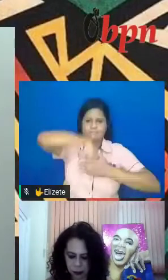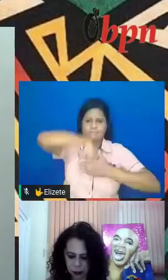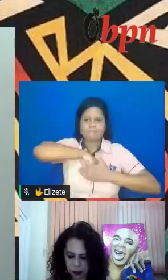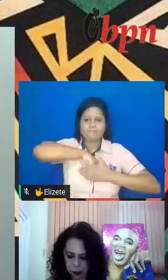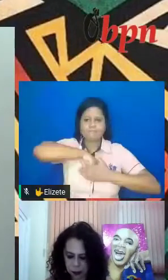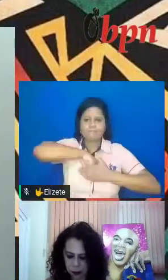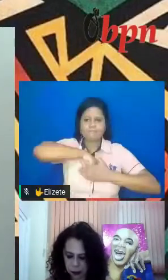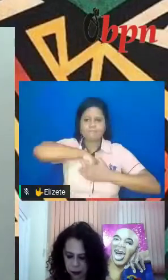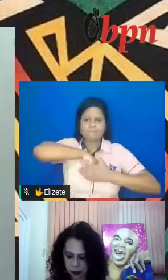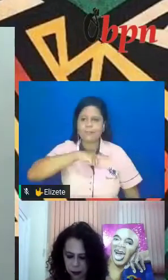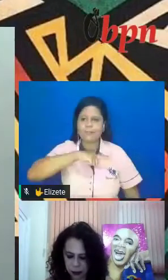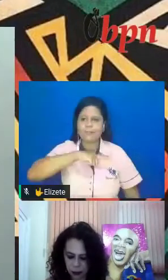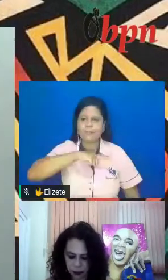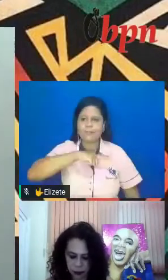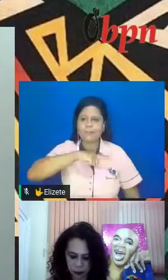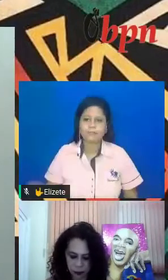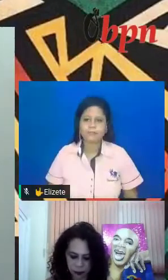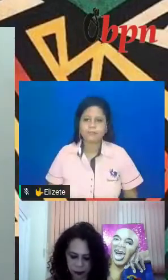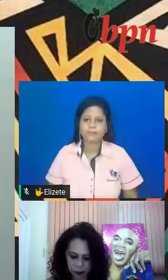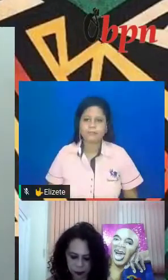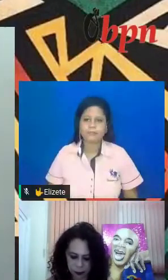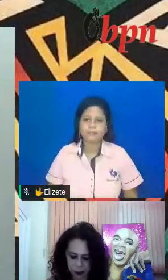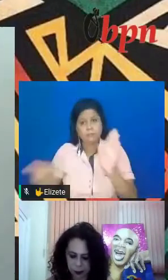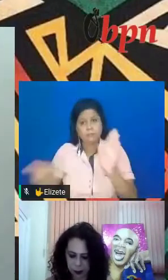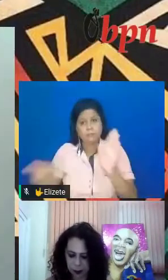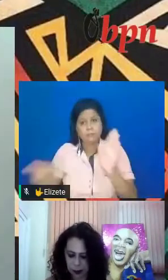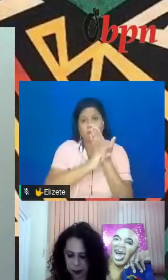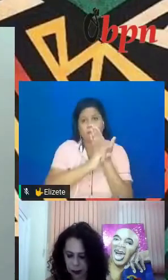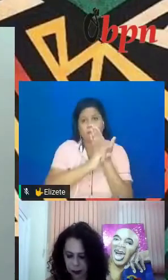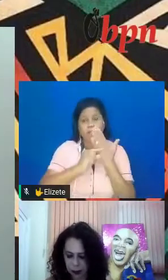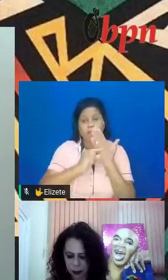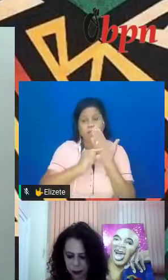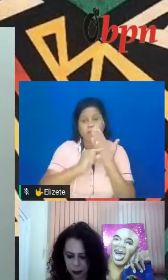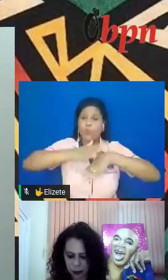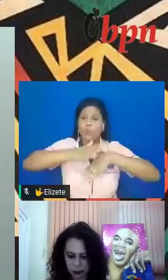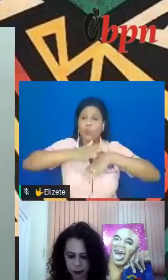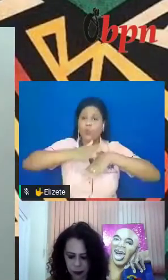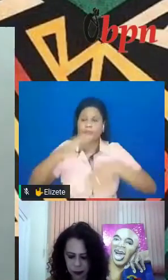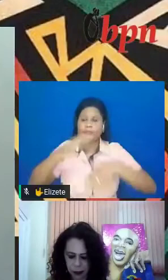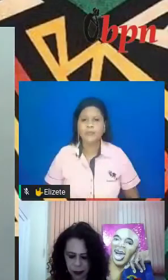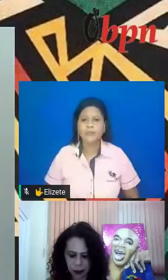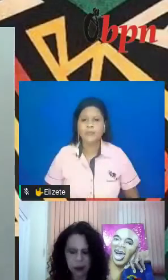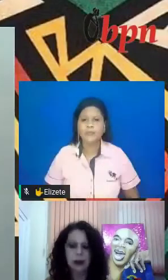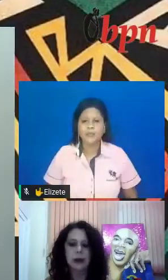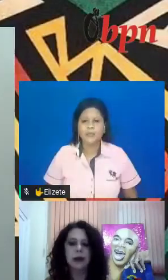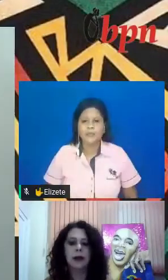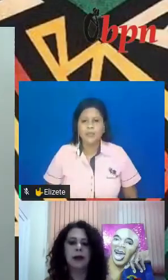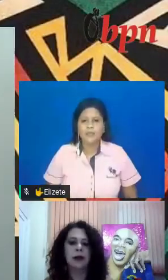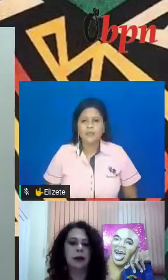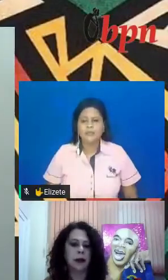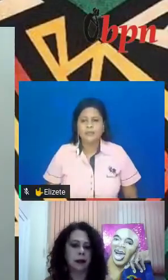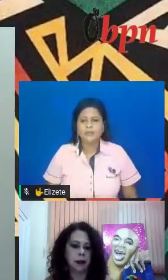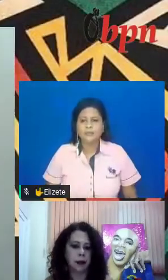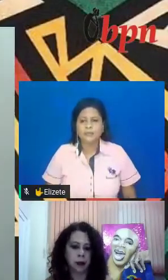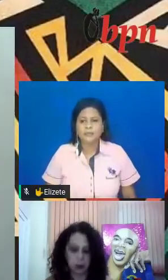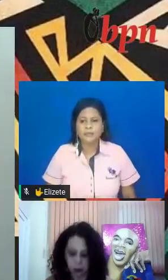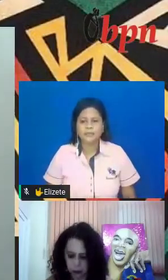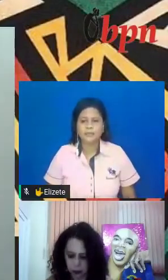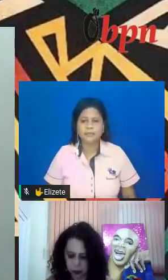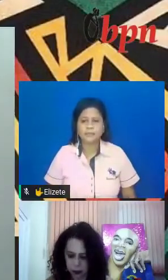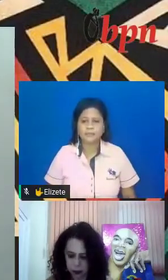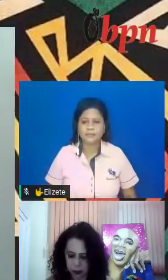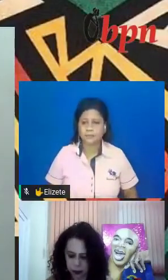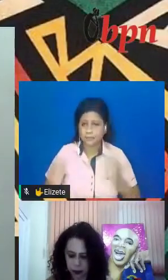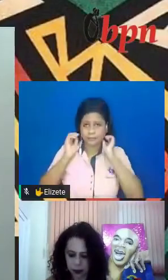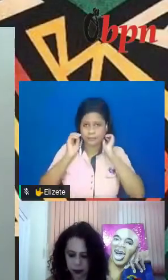caso de nossa escrevivência, ela carrega muito também, pelo menos da minha parte,